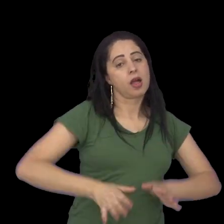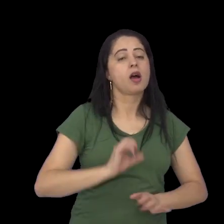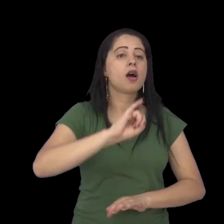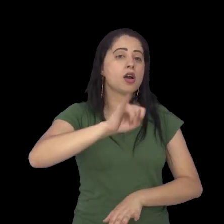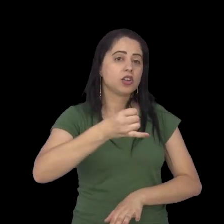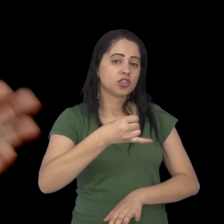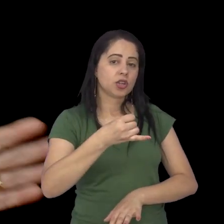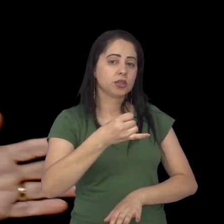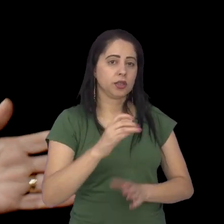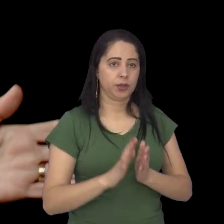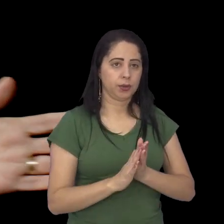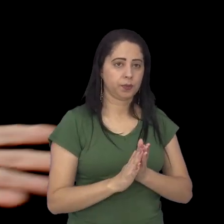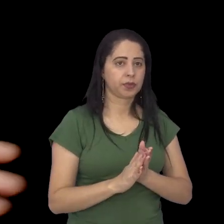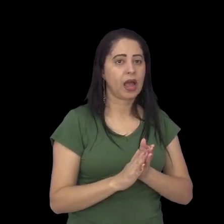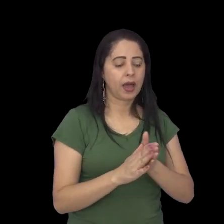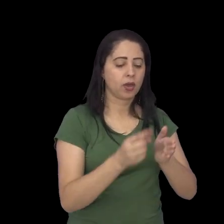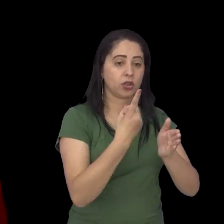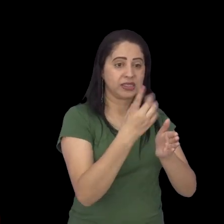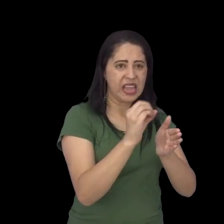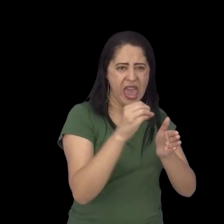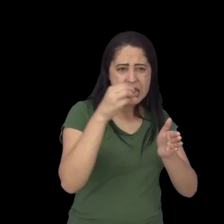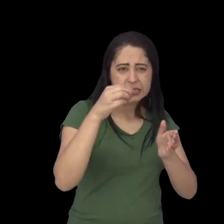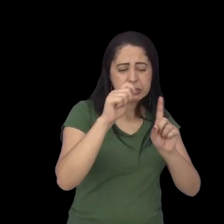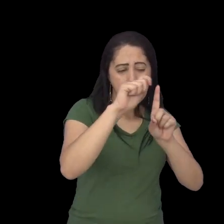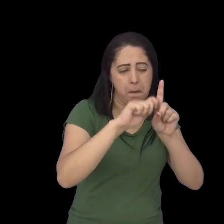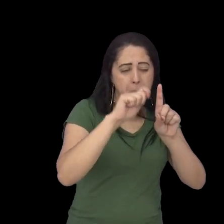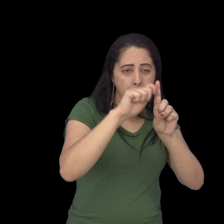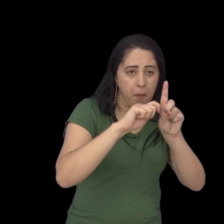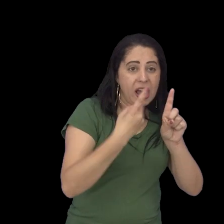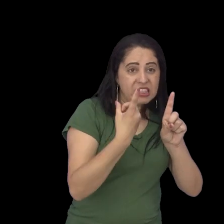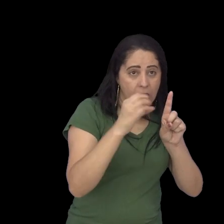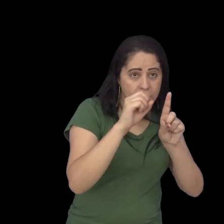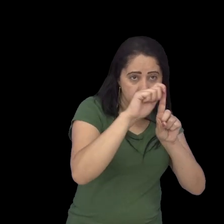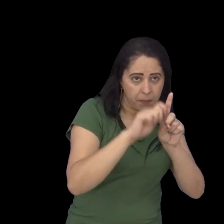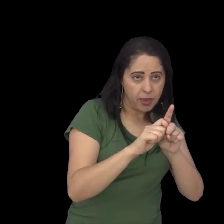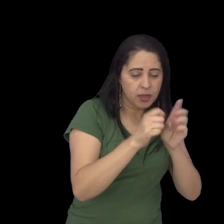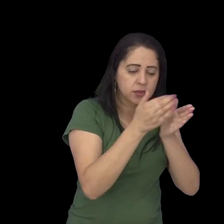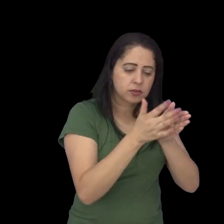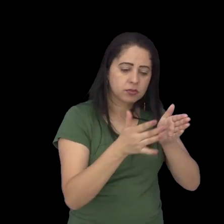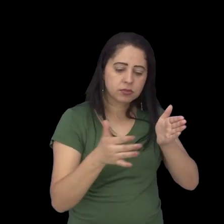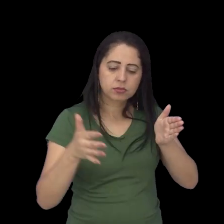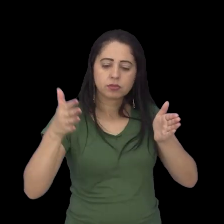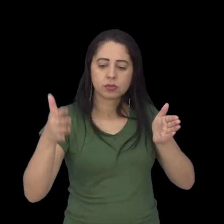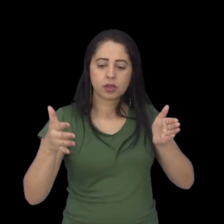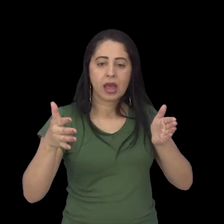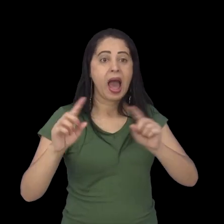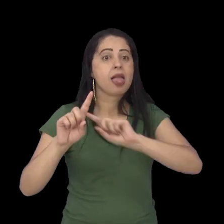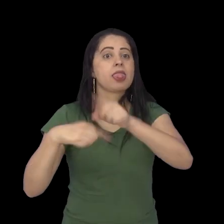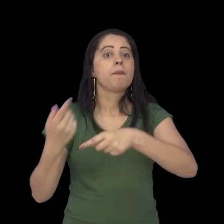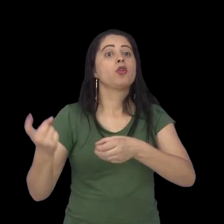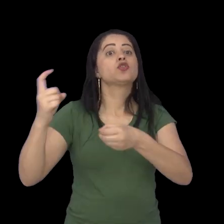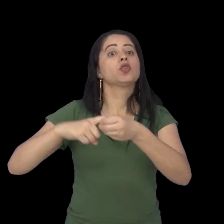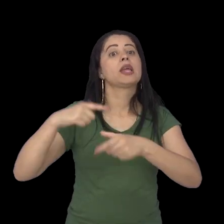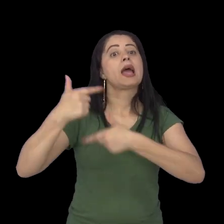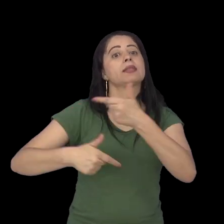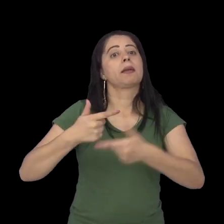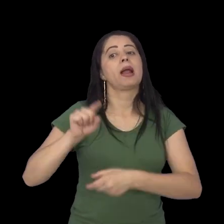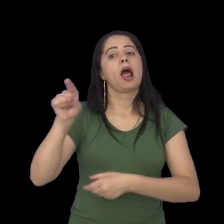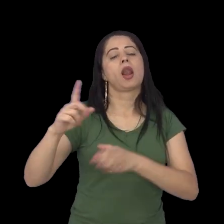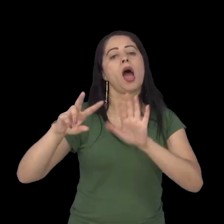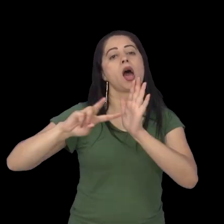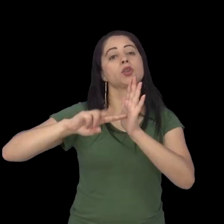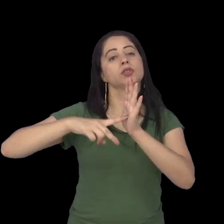janeiro. Eu passei 10 meses curtindo ela e só retornei para o sindicato quando ela tinha 10